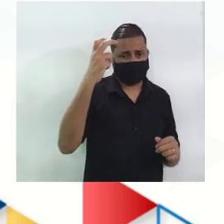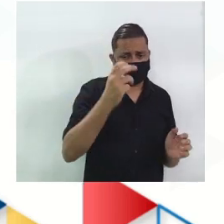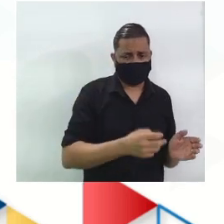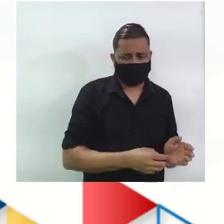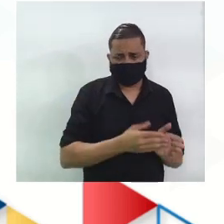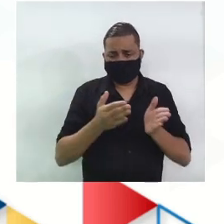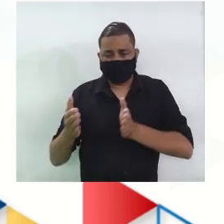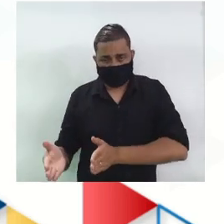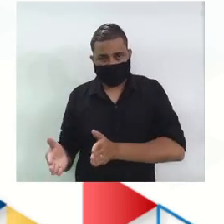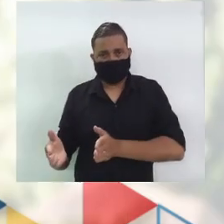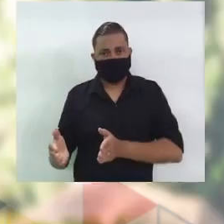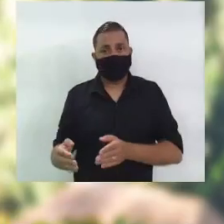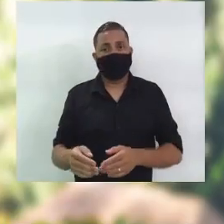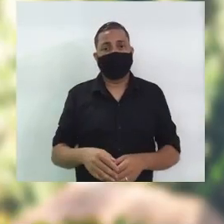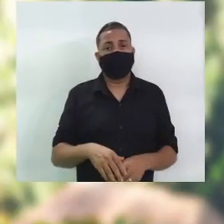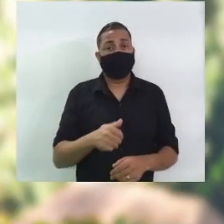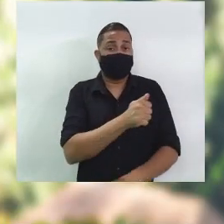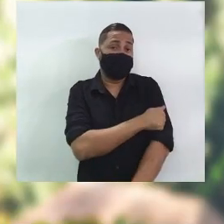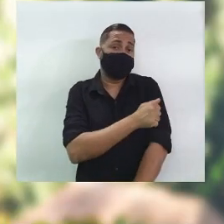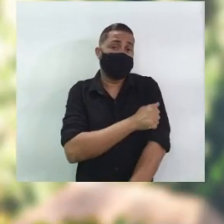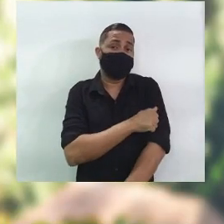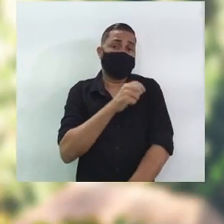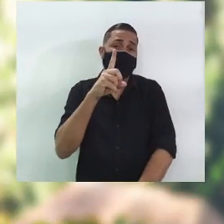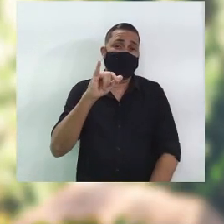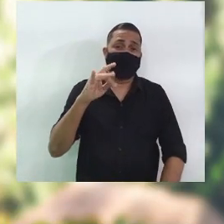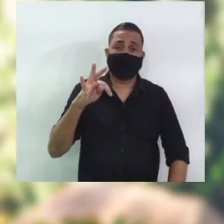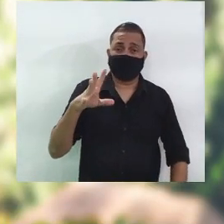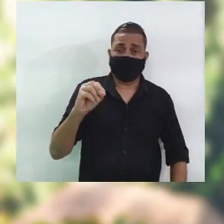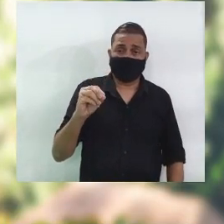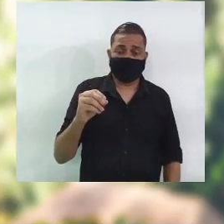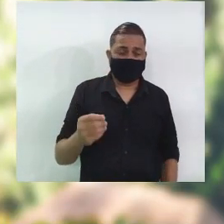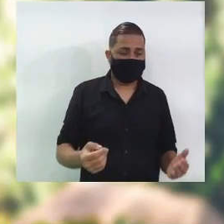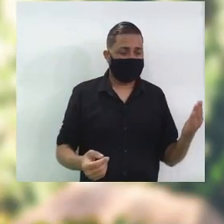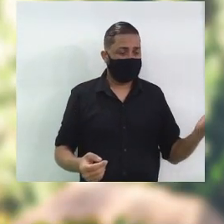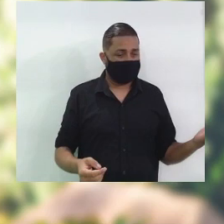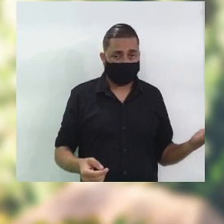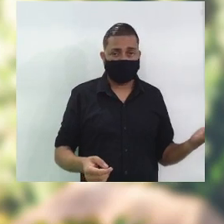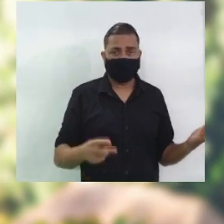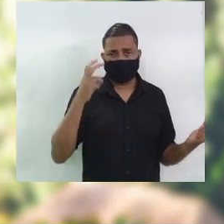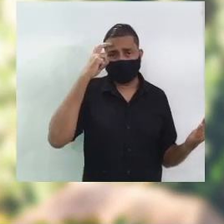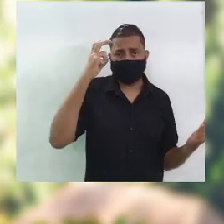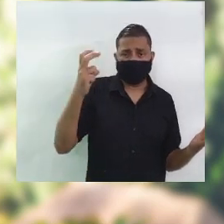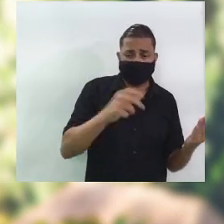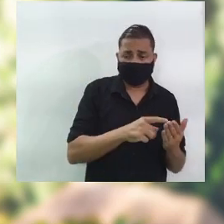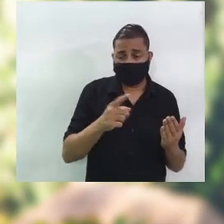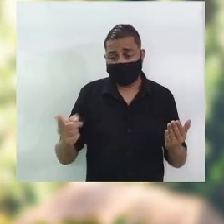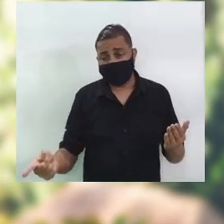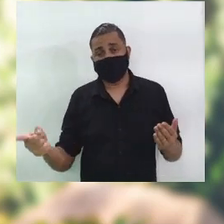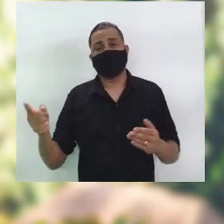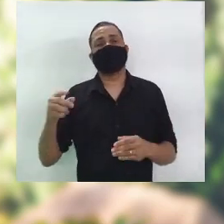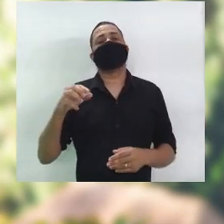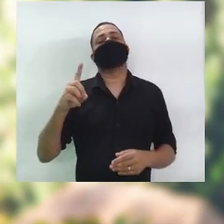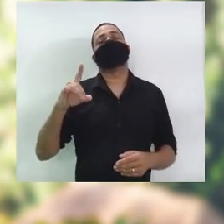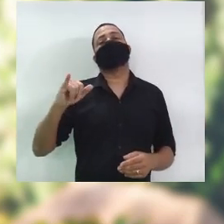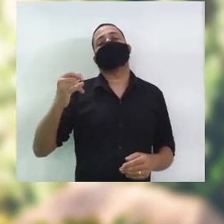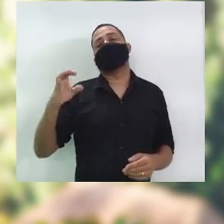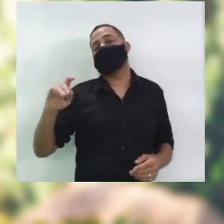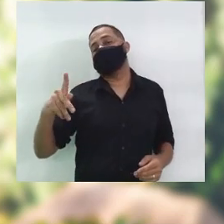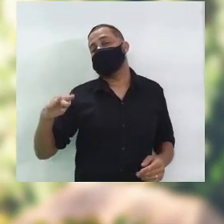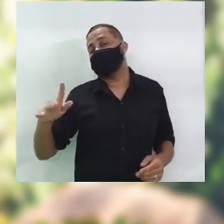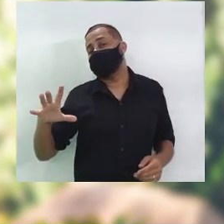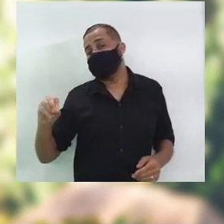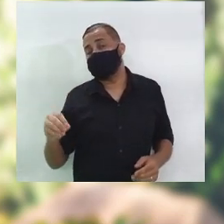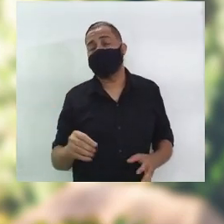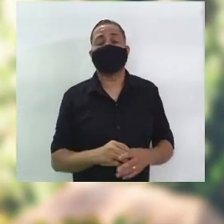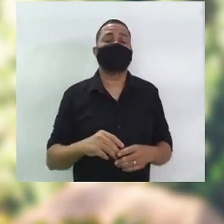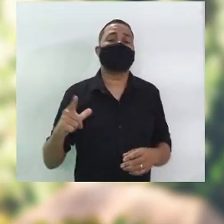Olhem para mim mais uma vez. Olhem só essa relação. Mestre, discípulo, como eu falei, uma tradição religiosa que remonta ao